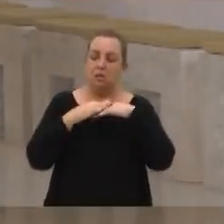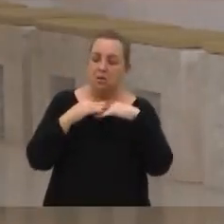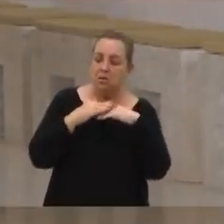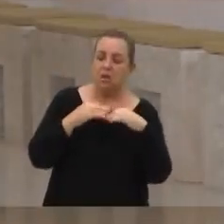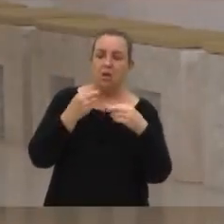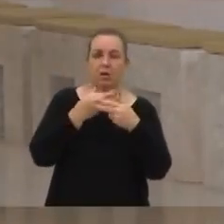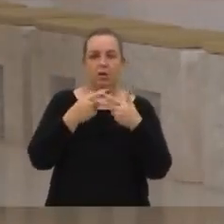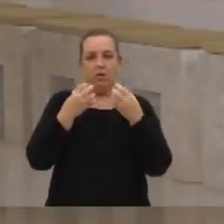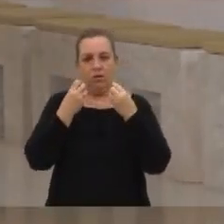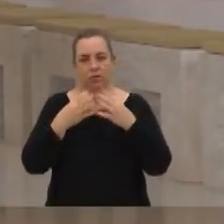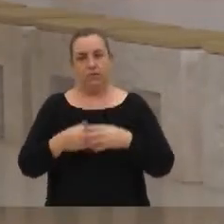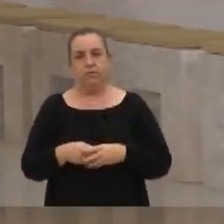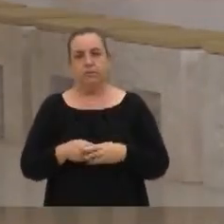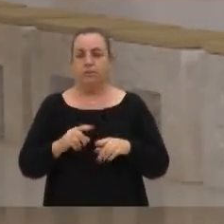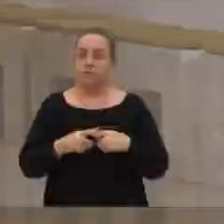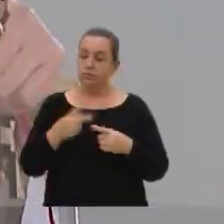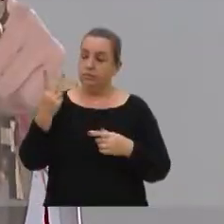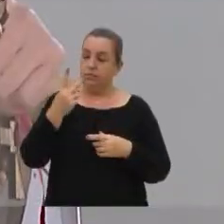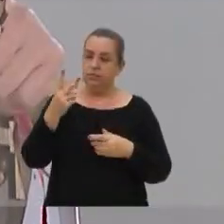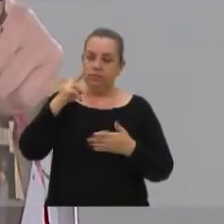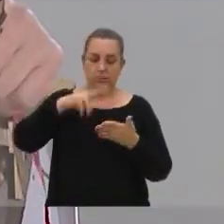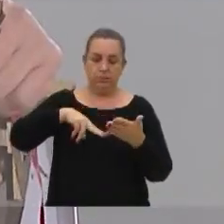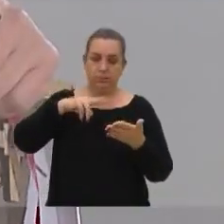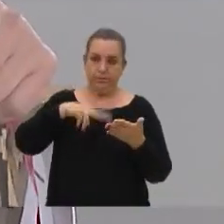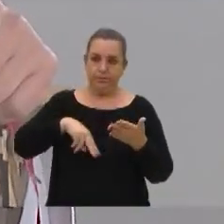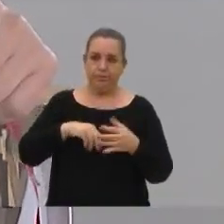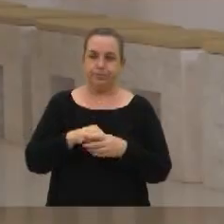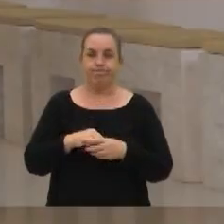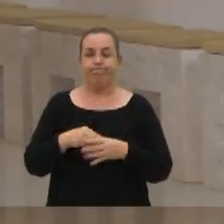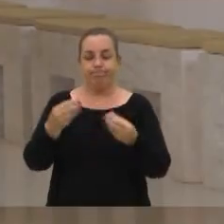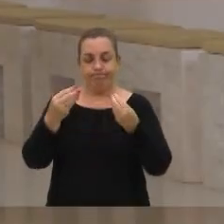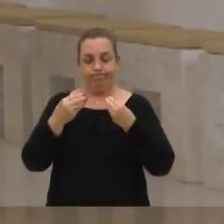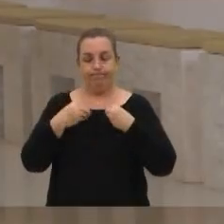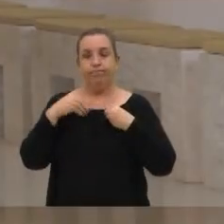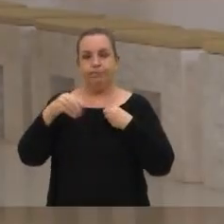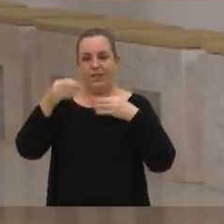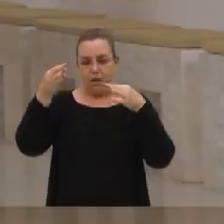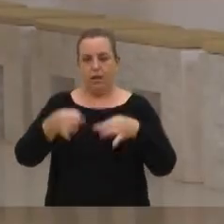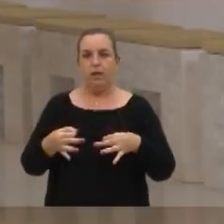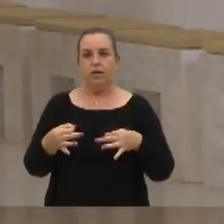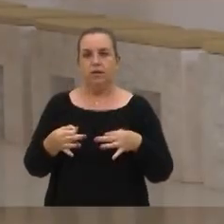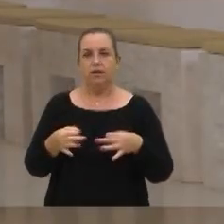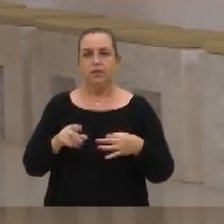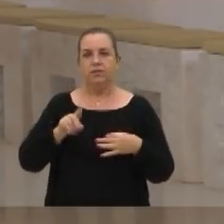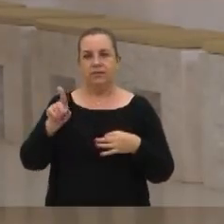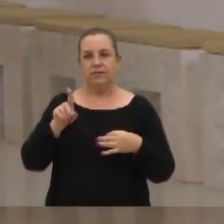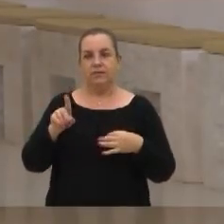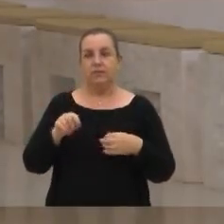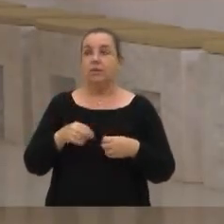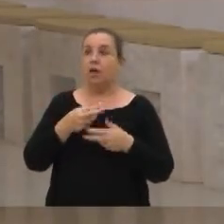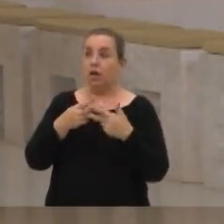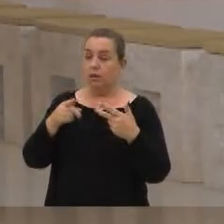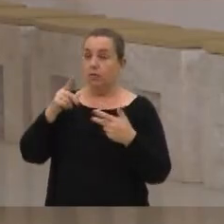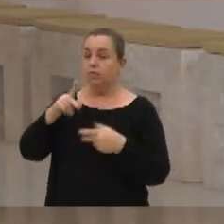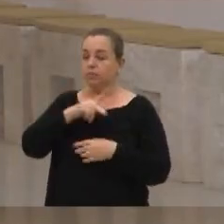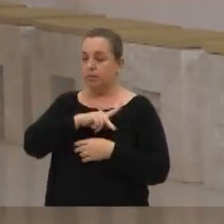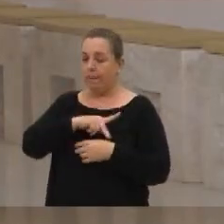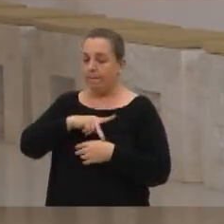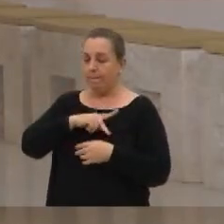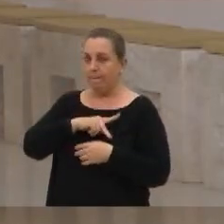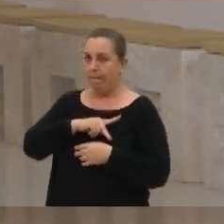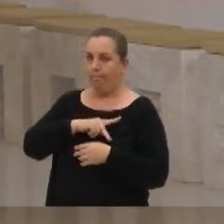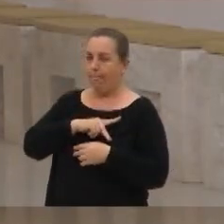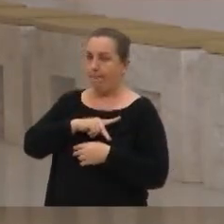caridade. Mas a segunda leitura nos dá essa certeza. Aquilo que Paulo não percebeu